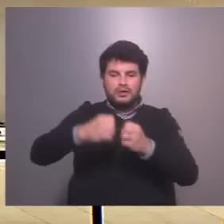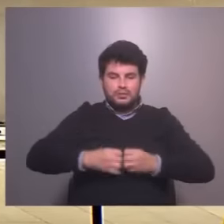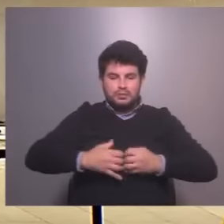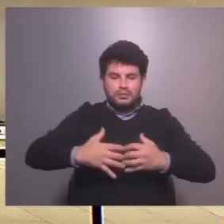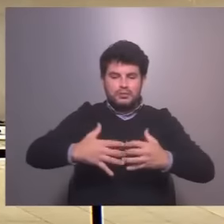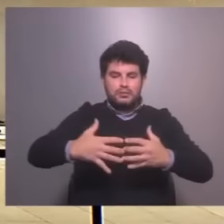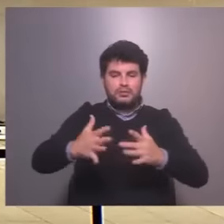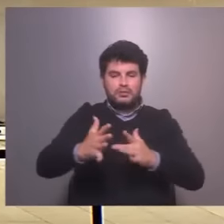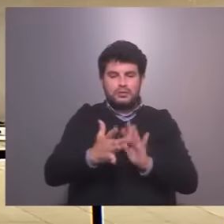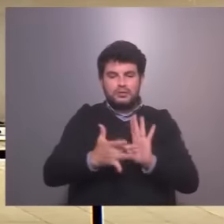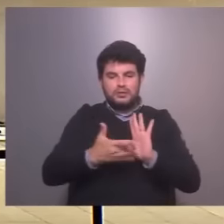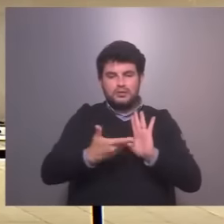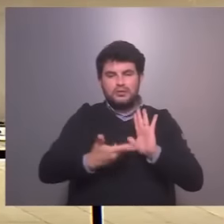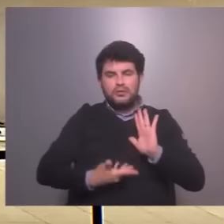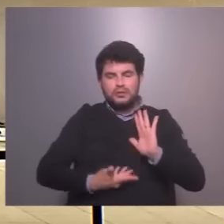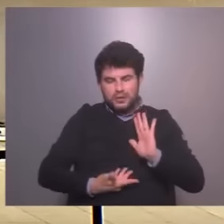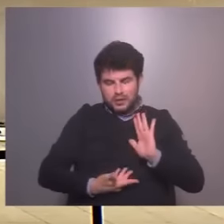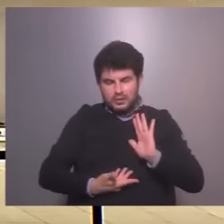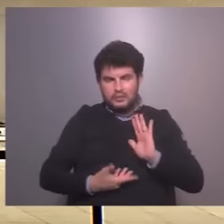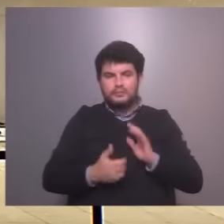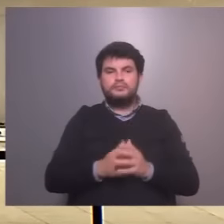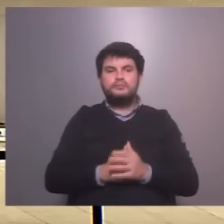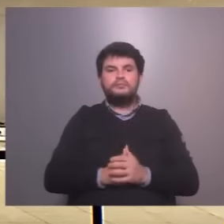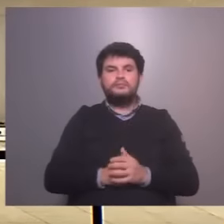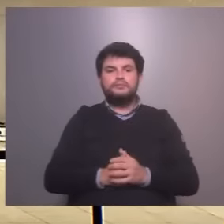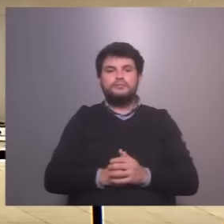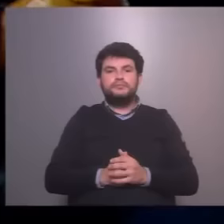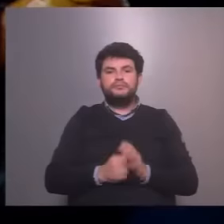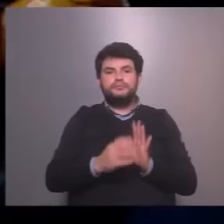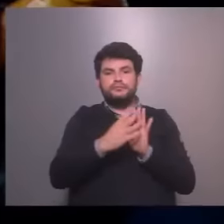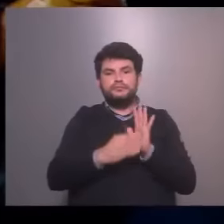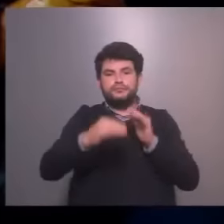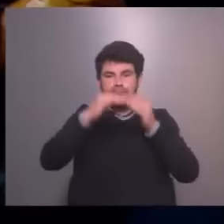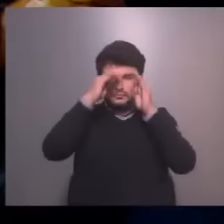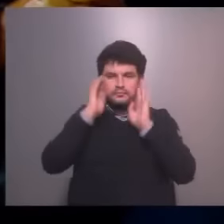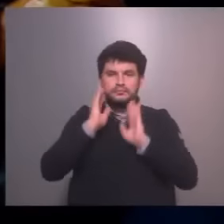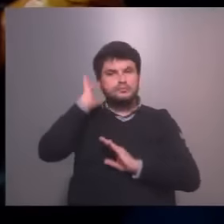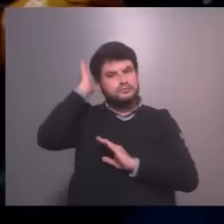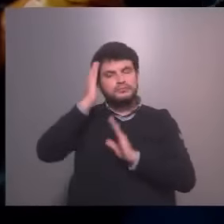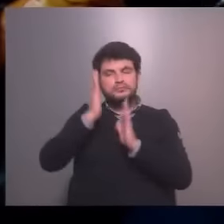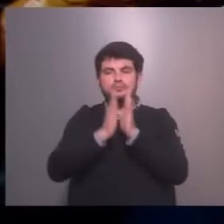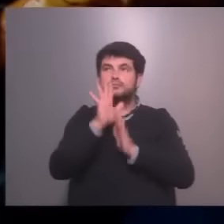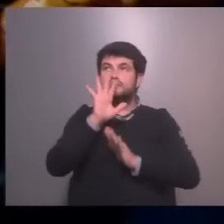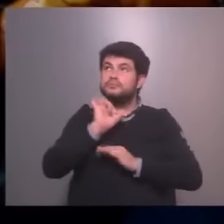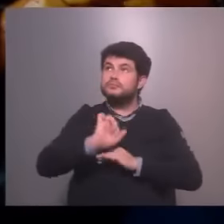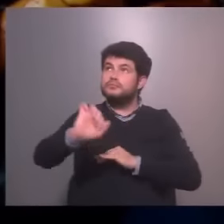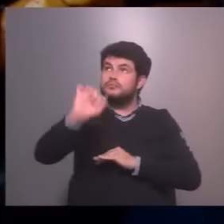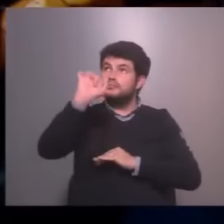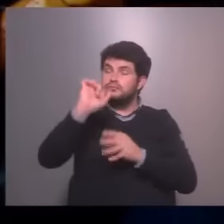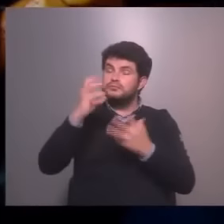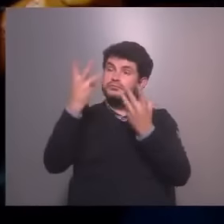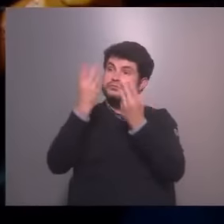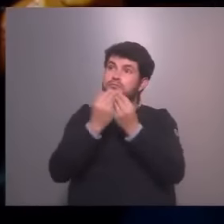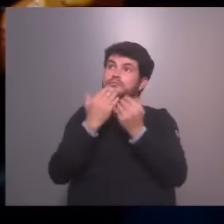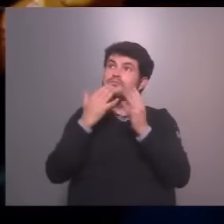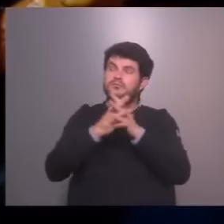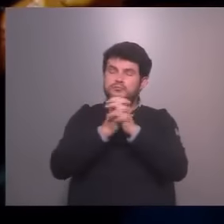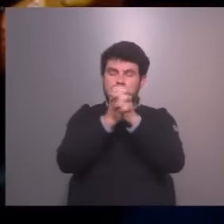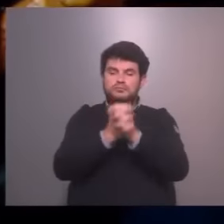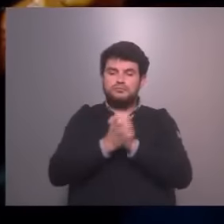o Senhor é convosco. Bendita sois vós entre as mulheres. Bendito é o fruto do